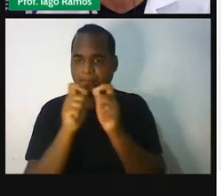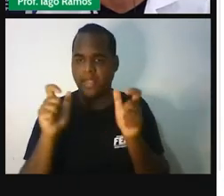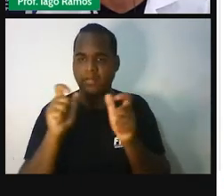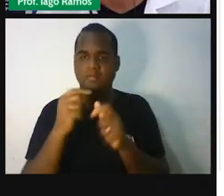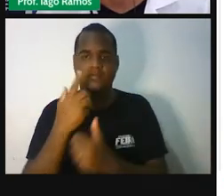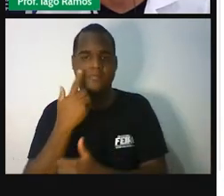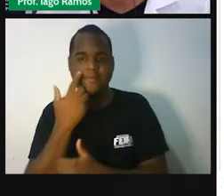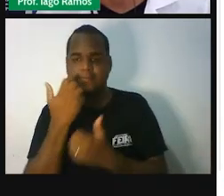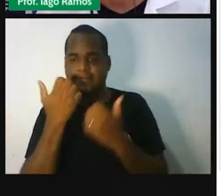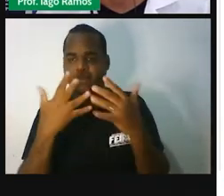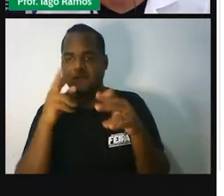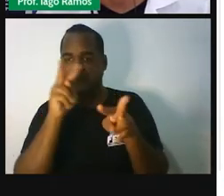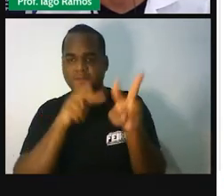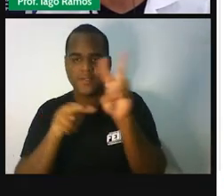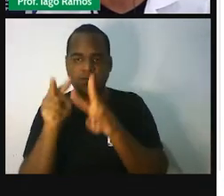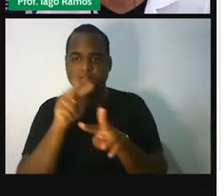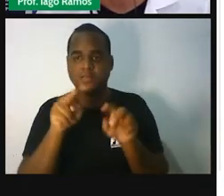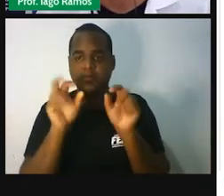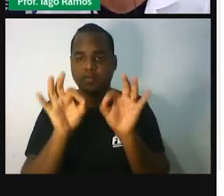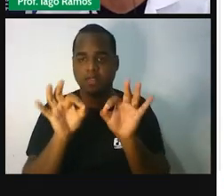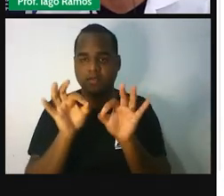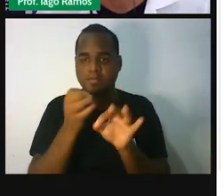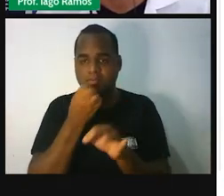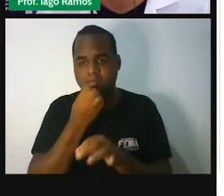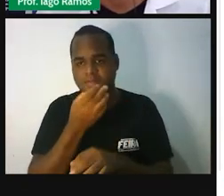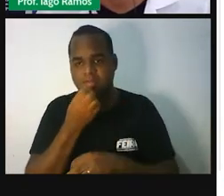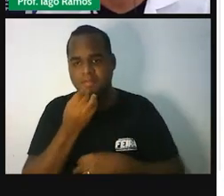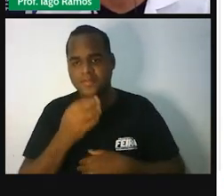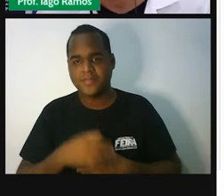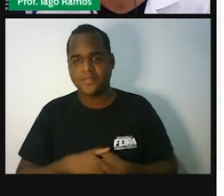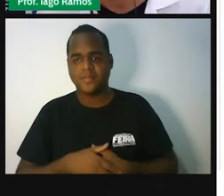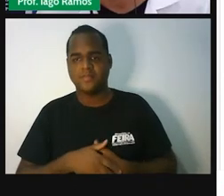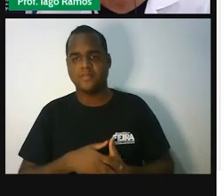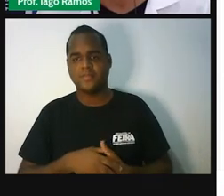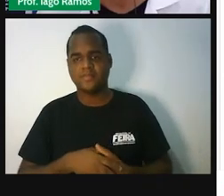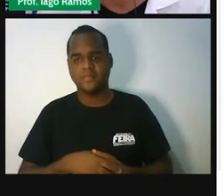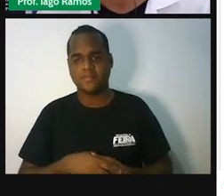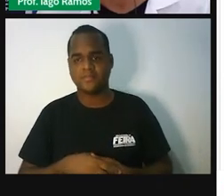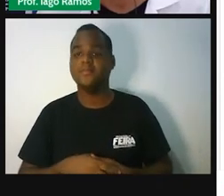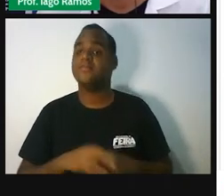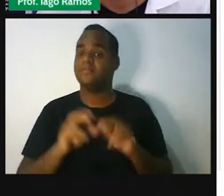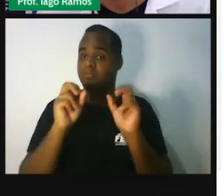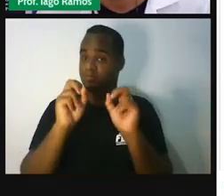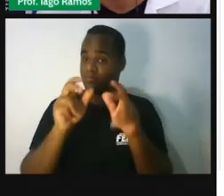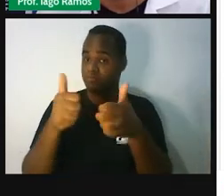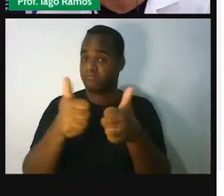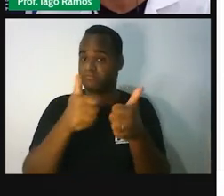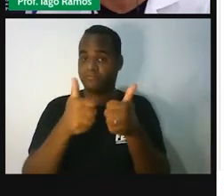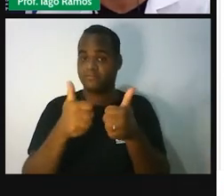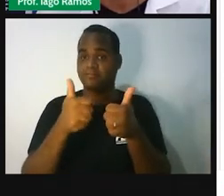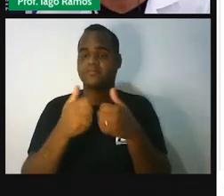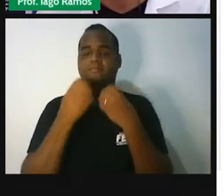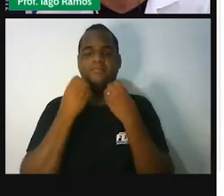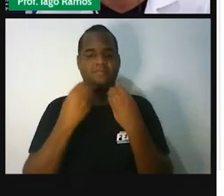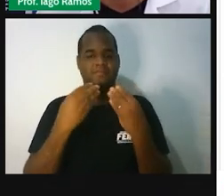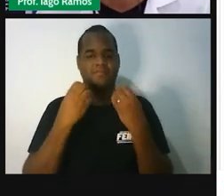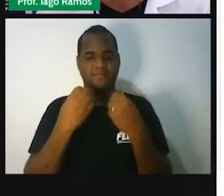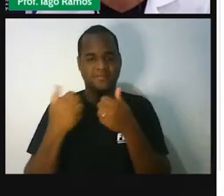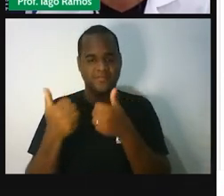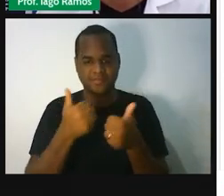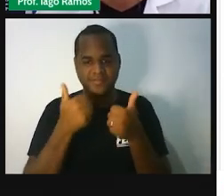conseguir visualizar direitinho. Olha só, beleza. Bom,